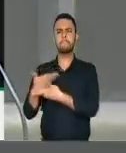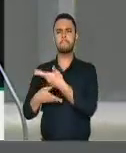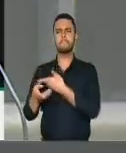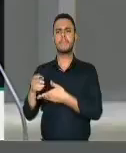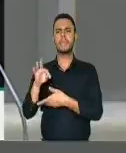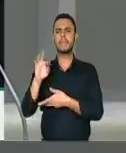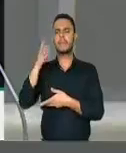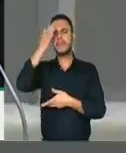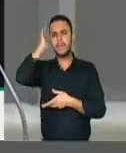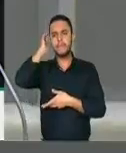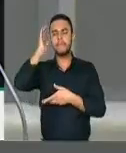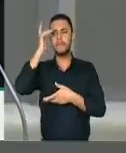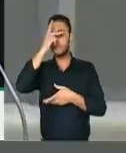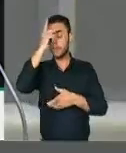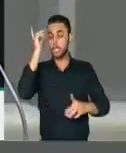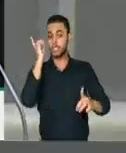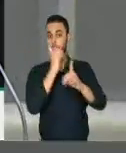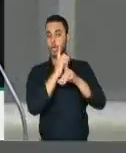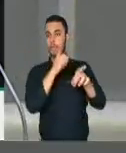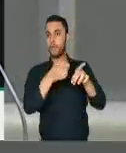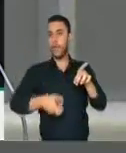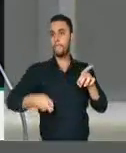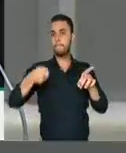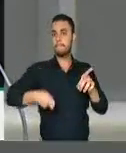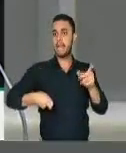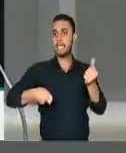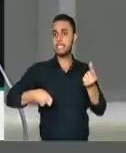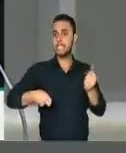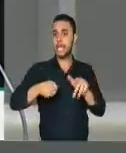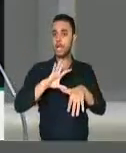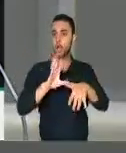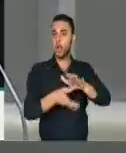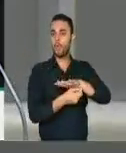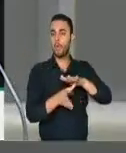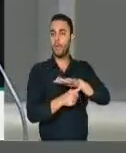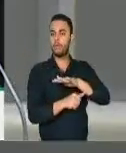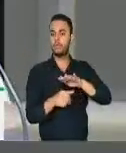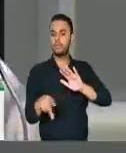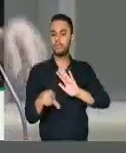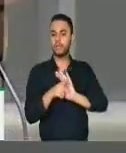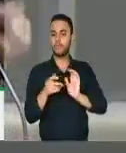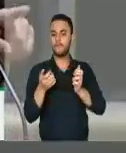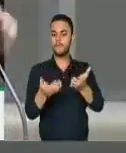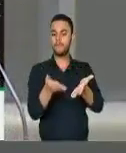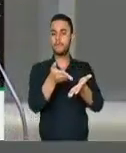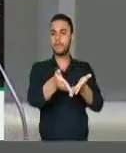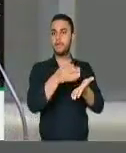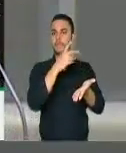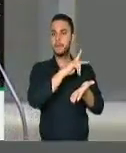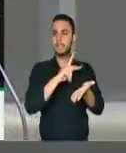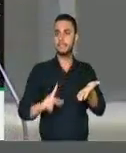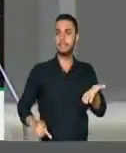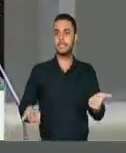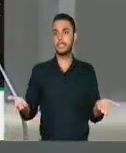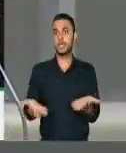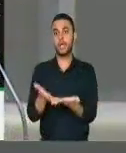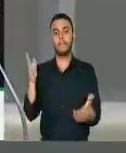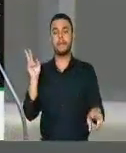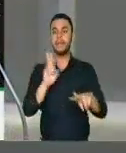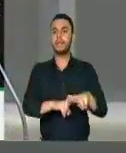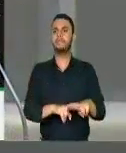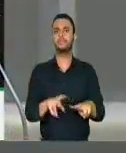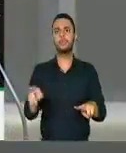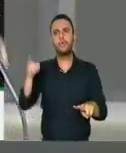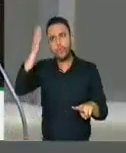flagrado recebendo a mala de dinheiro de corrupção destinado ao presidente, está preso. Temer só não